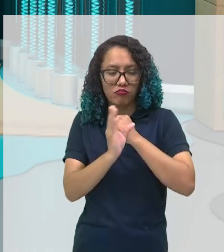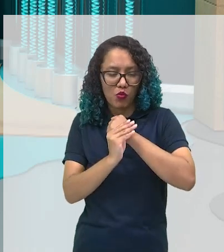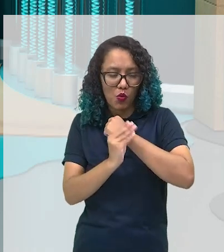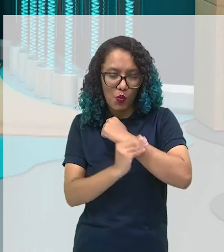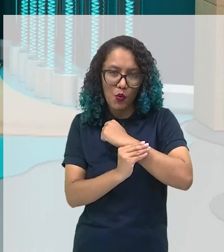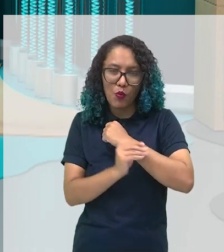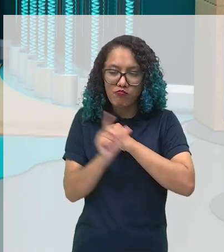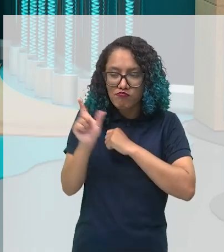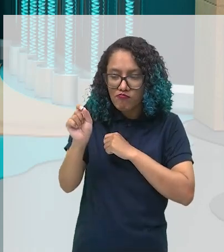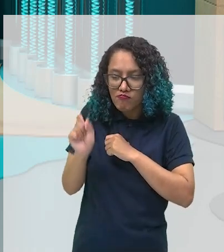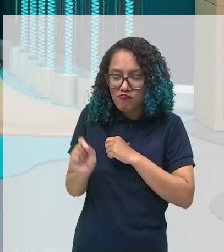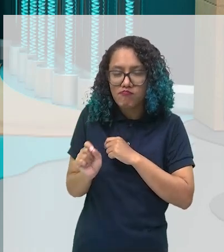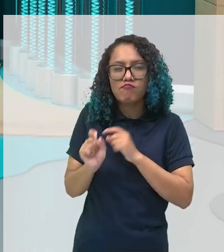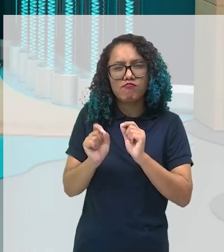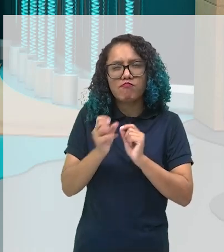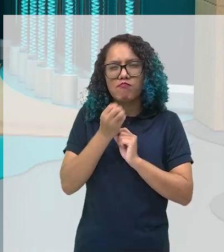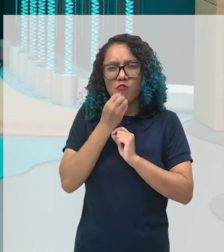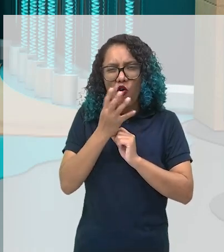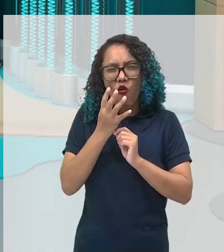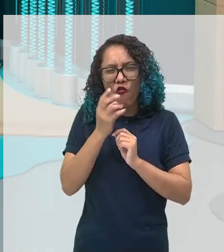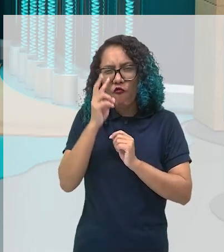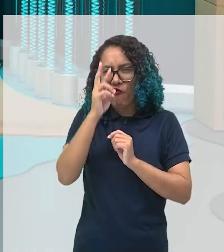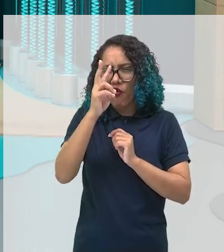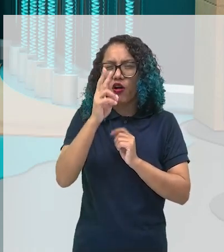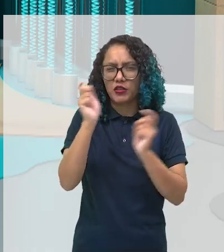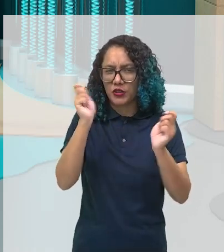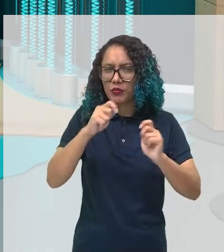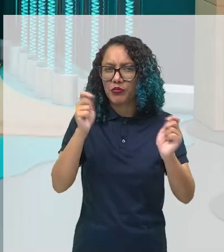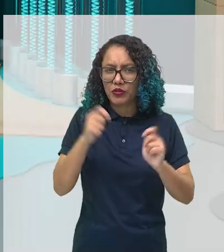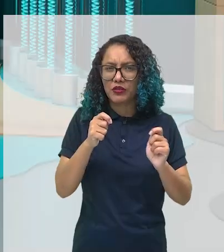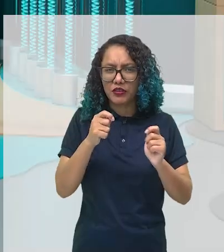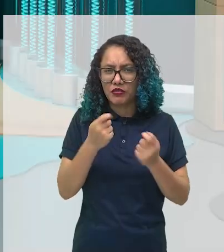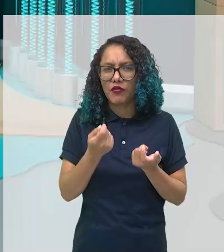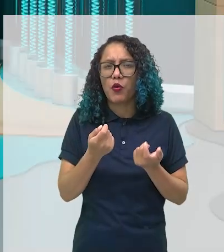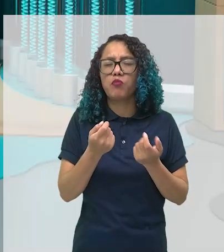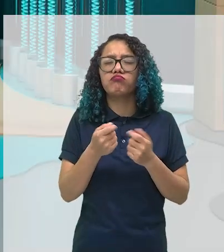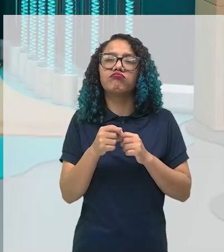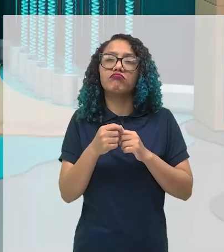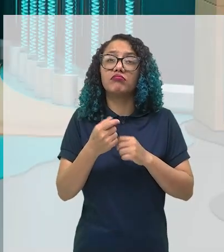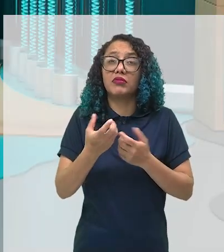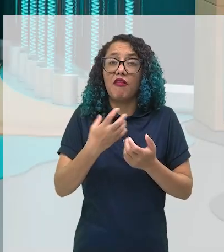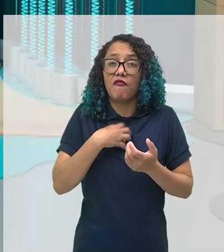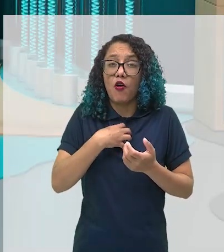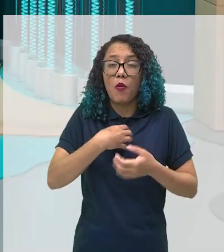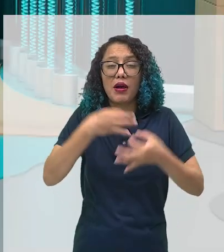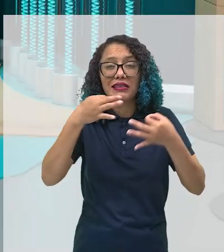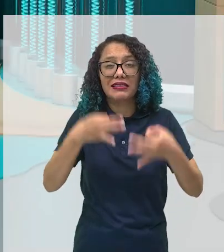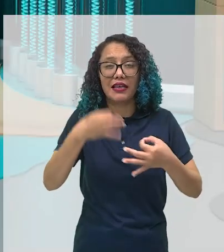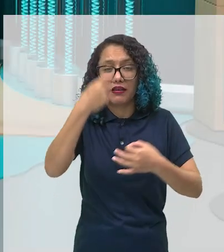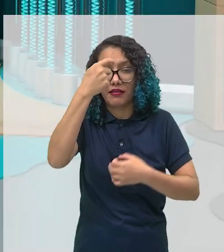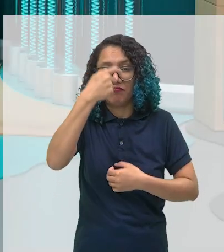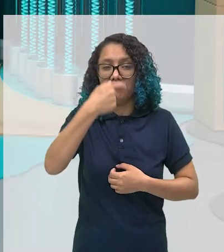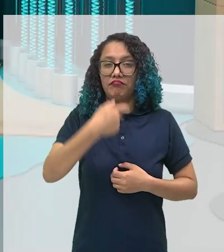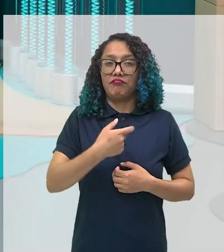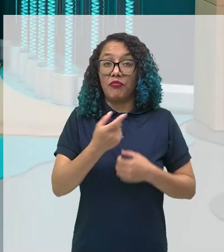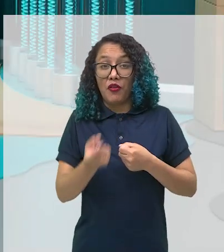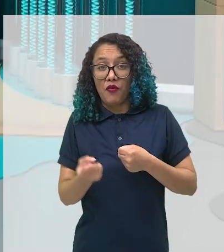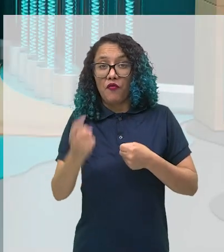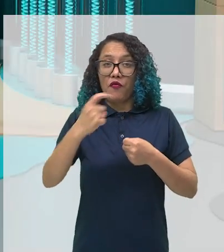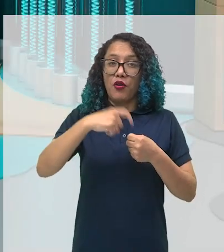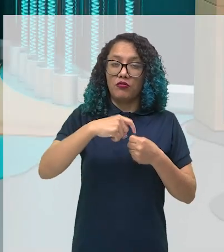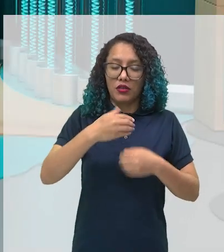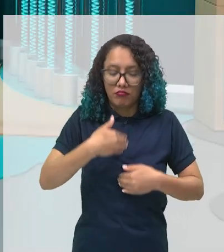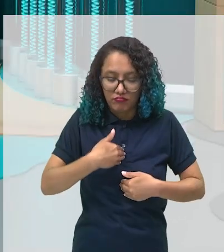eles coloquem no lugar, né, a sua postura, para que você volte novamente a